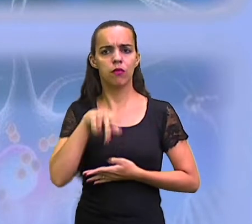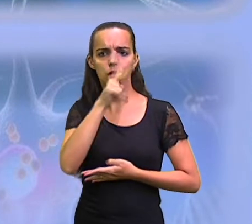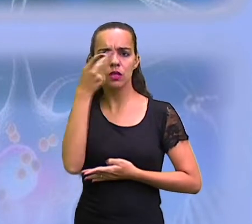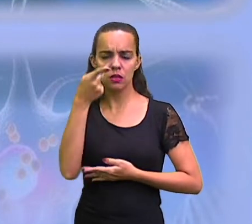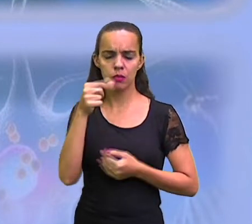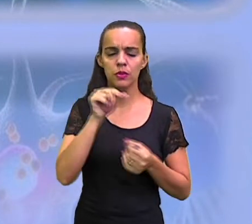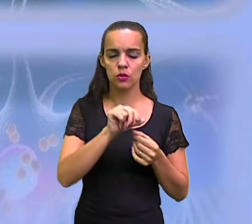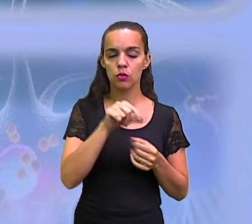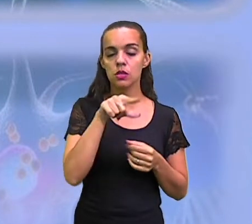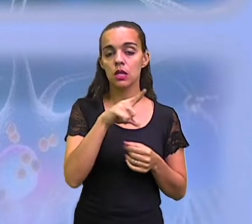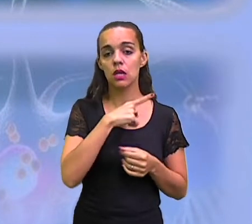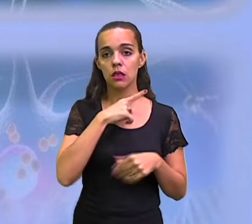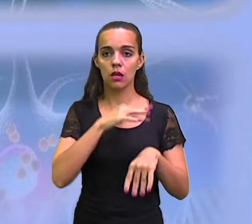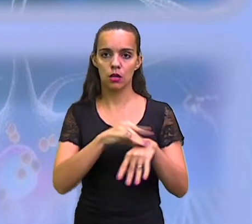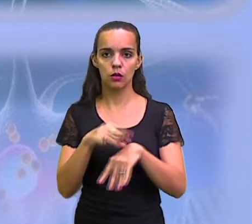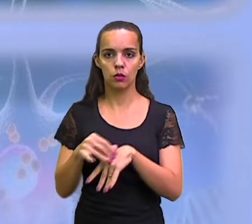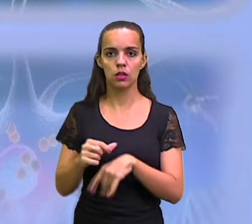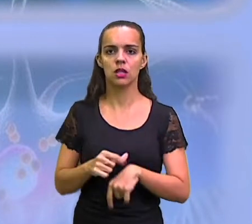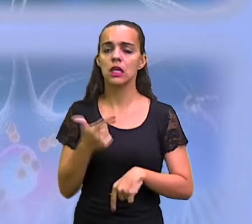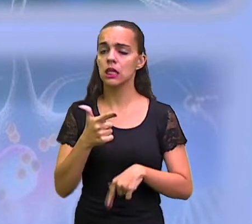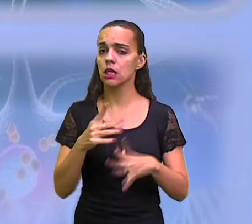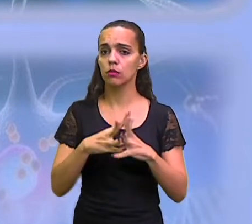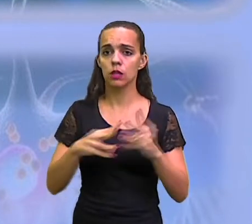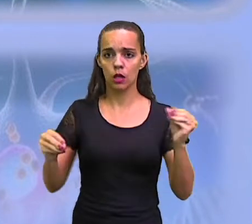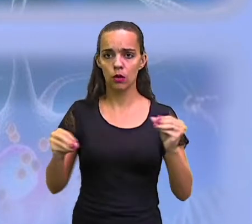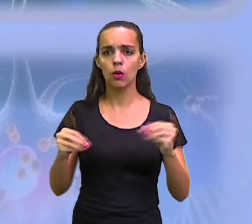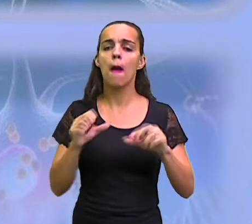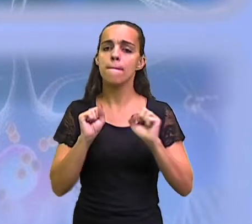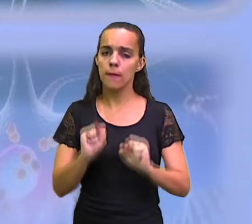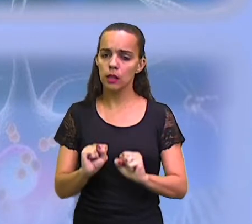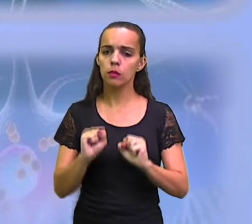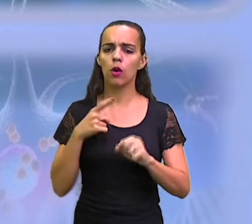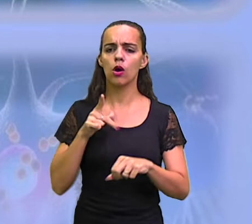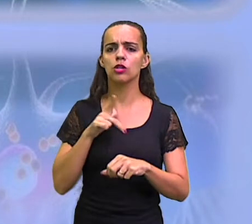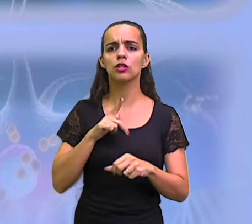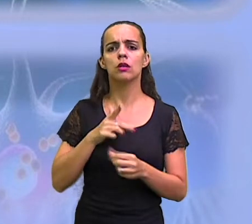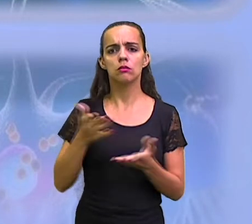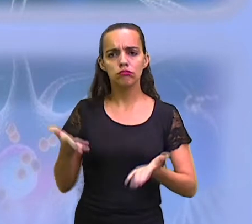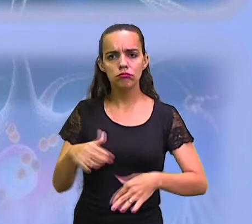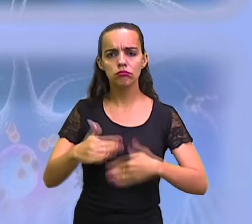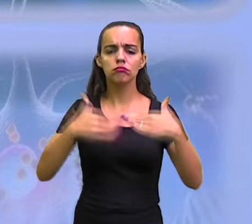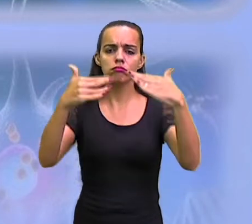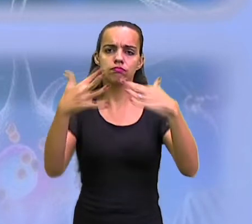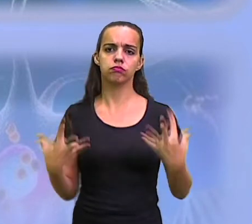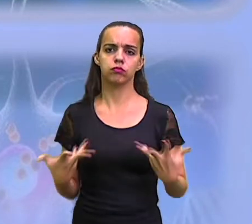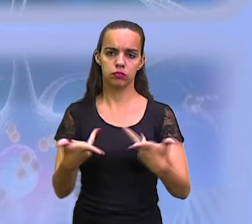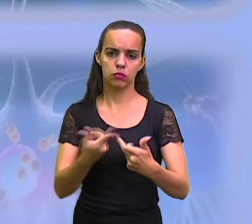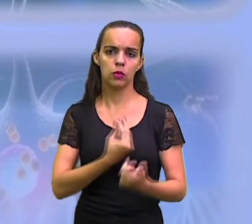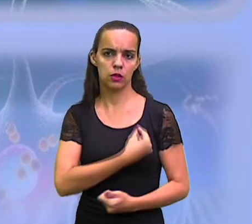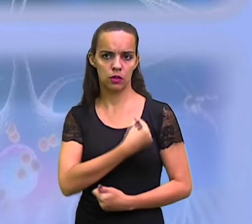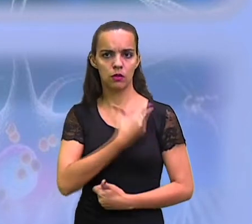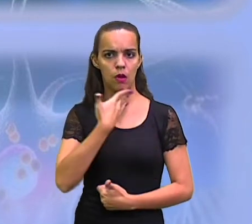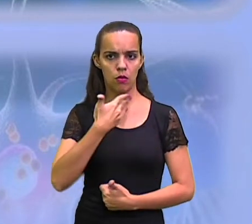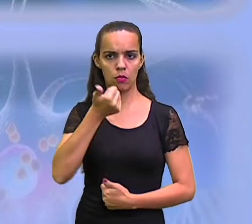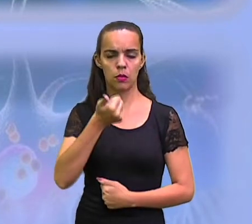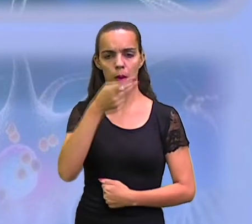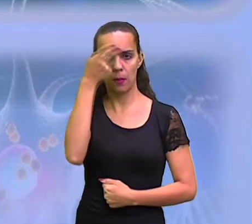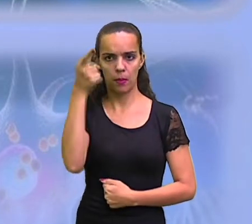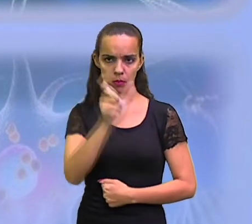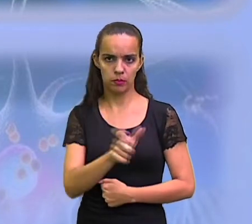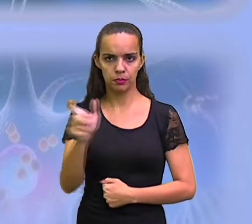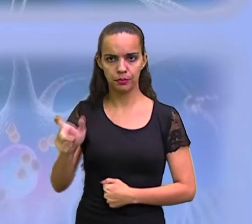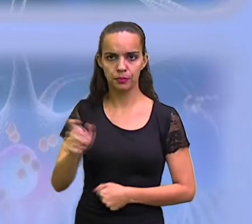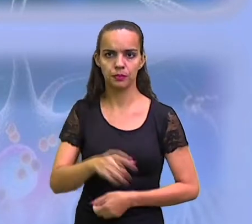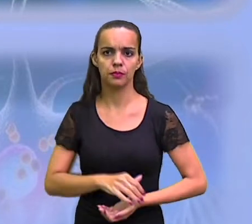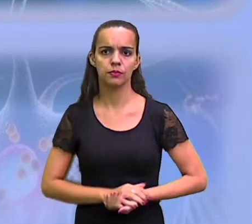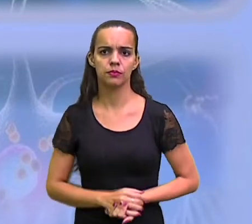da doença, que não tem cura, mas pode promover uma boa qualidade de vida ao paciente. Se